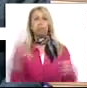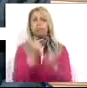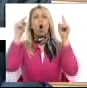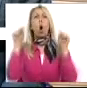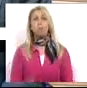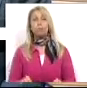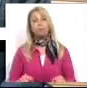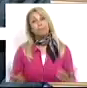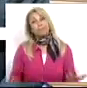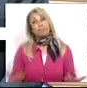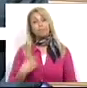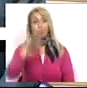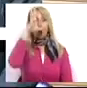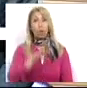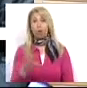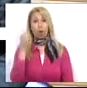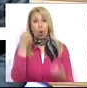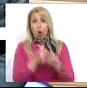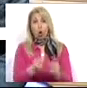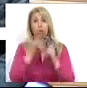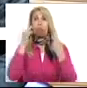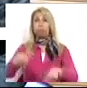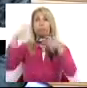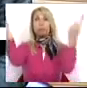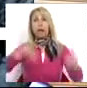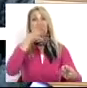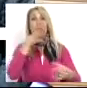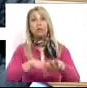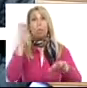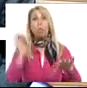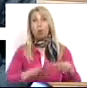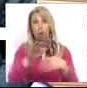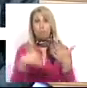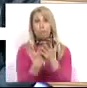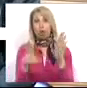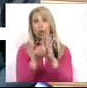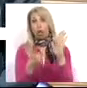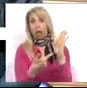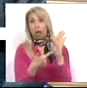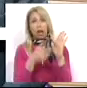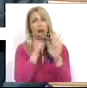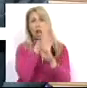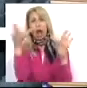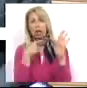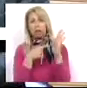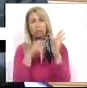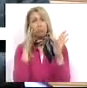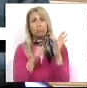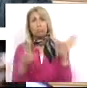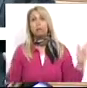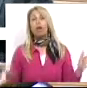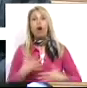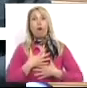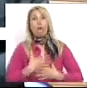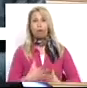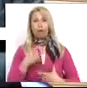não esconde porque é assumida expressamente na exposição de motivos da proposta de lei, é muito clara, está lá, preto no branco. E, portanto, sobre a vontade e o